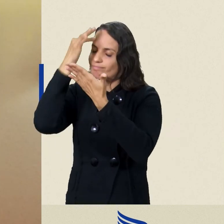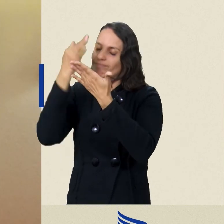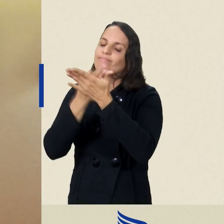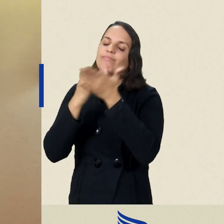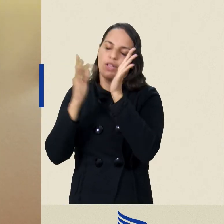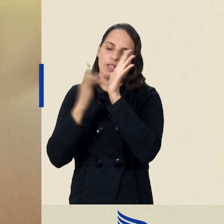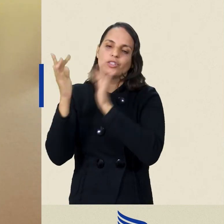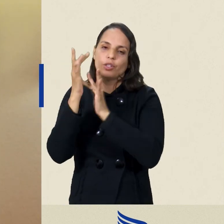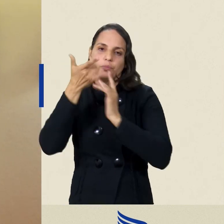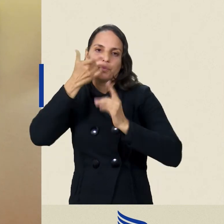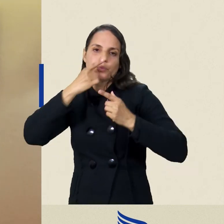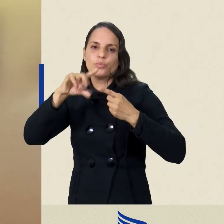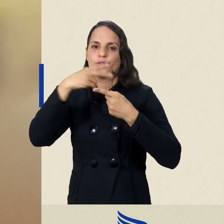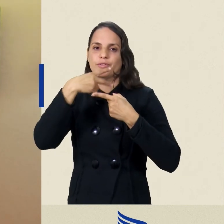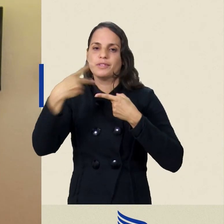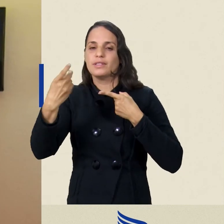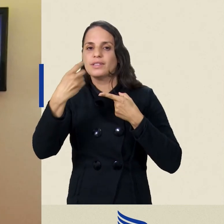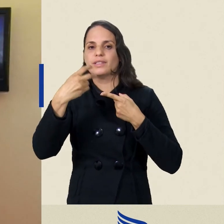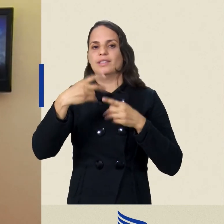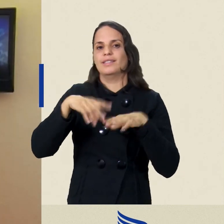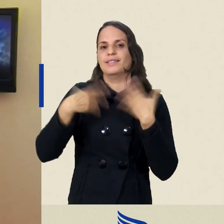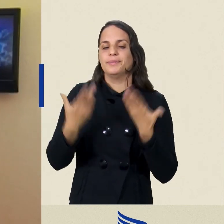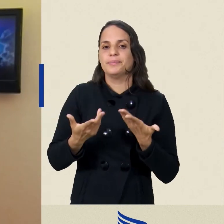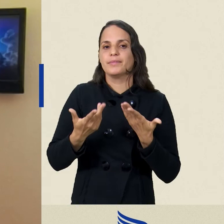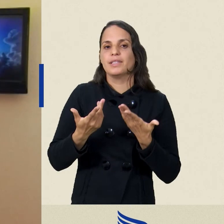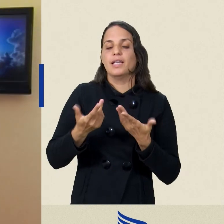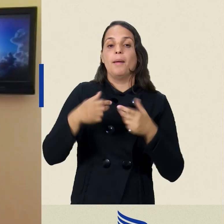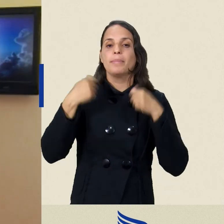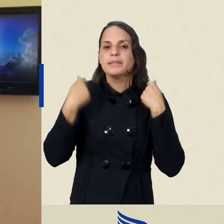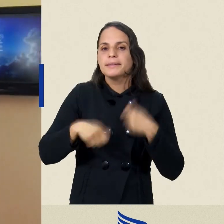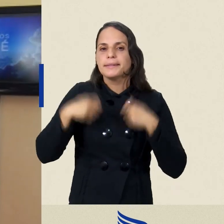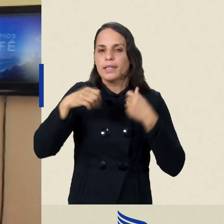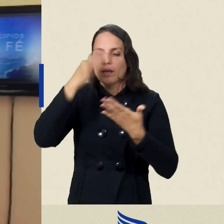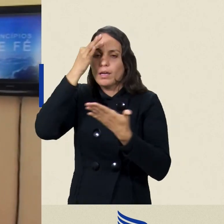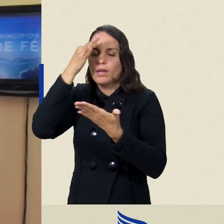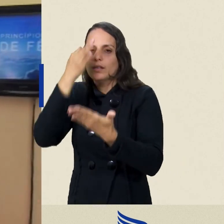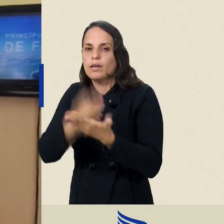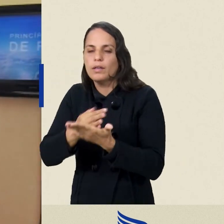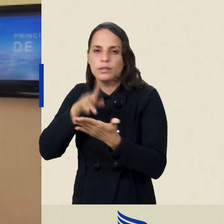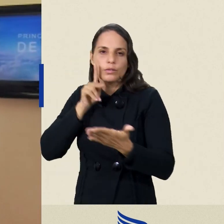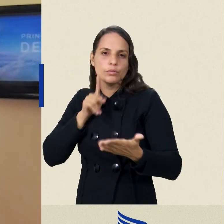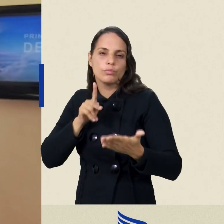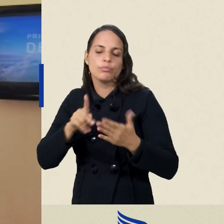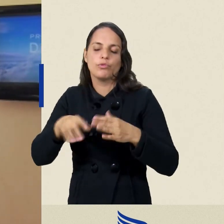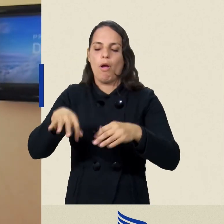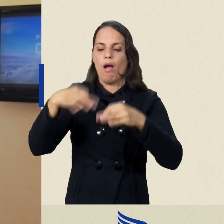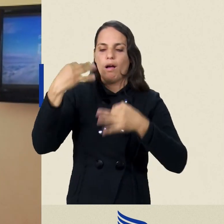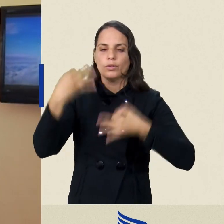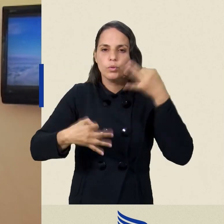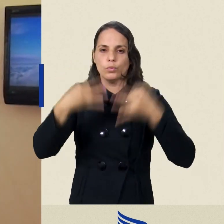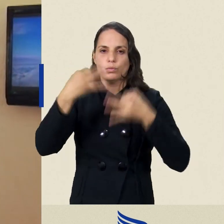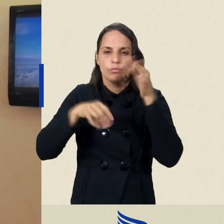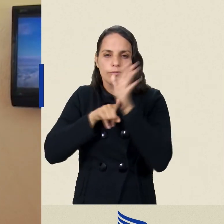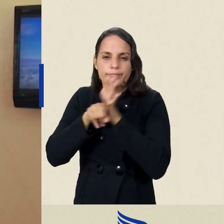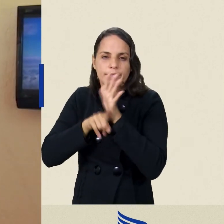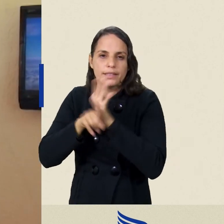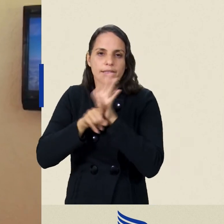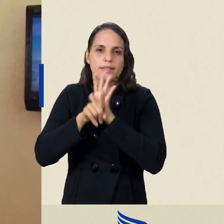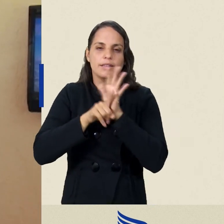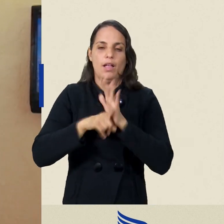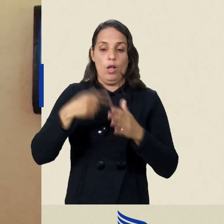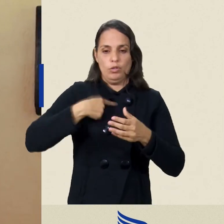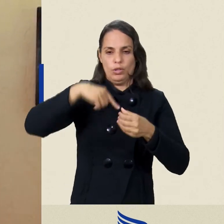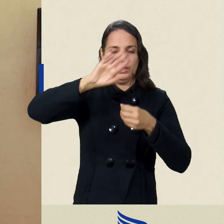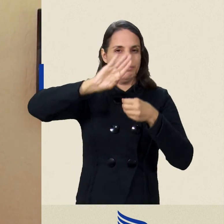haverá vitória, sem ela não haverá triunfo, não iremos transpor o juízo investigativo. Nunca derrotaremos Babilônia,